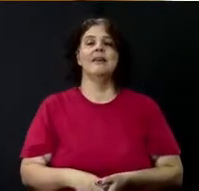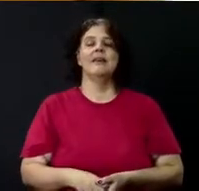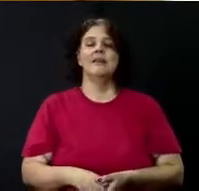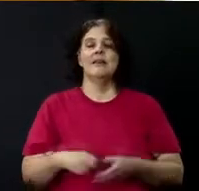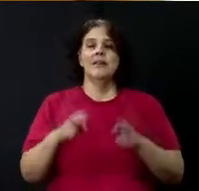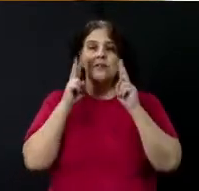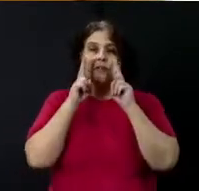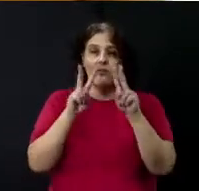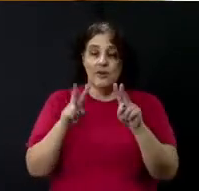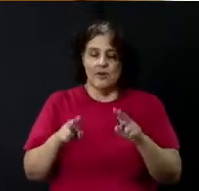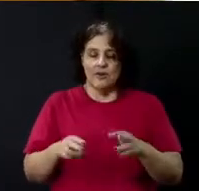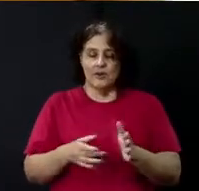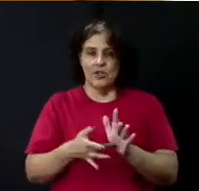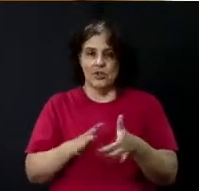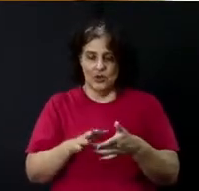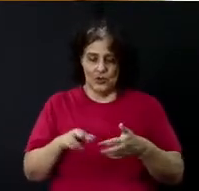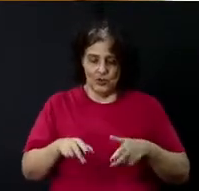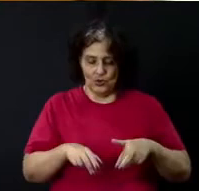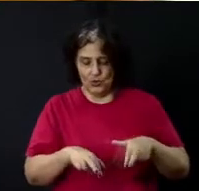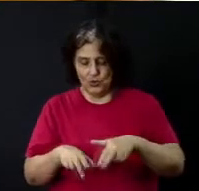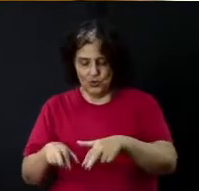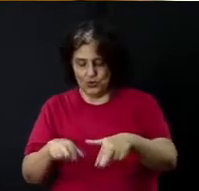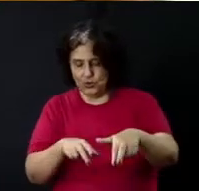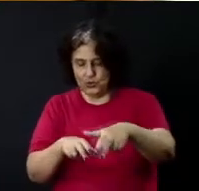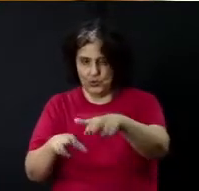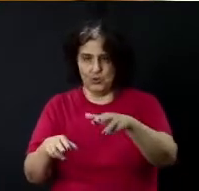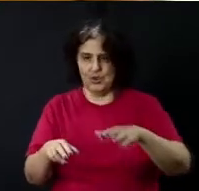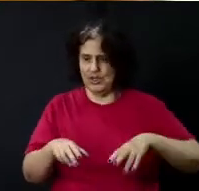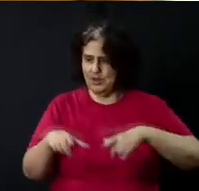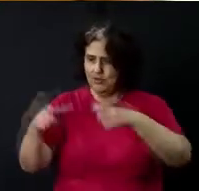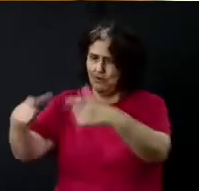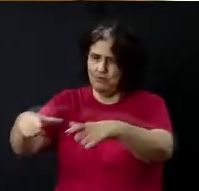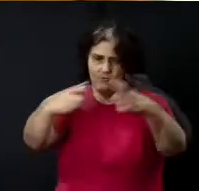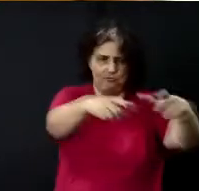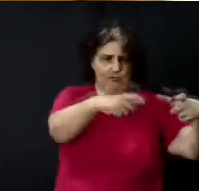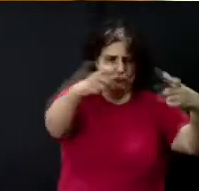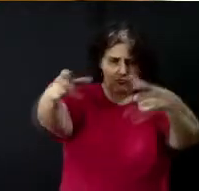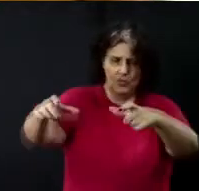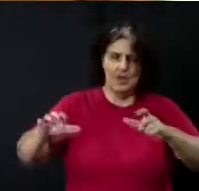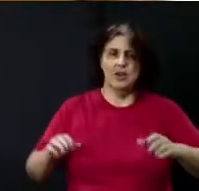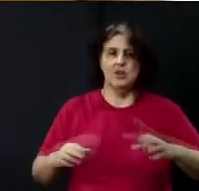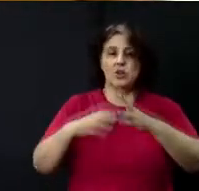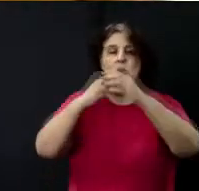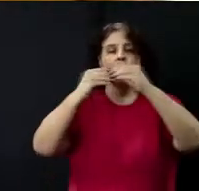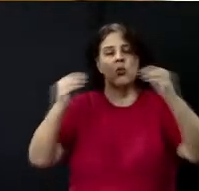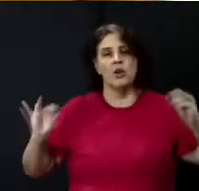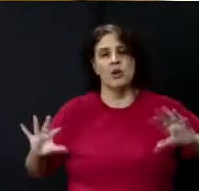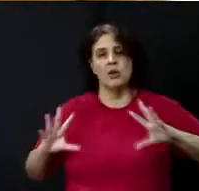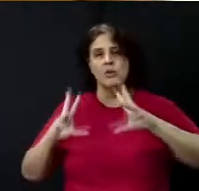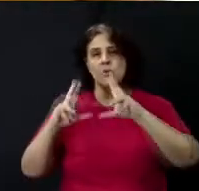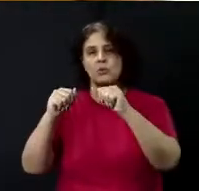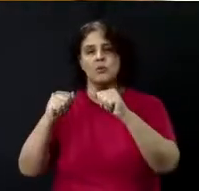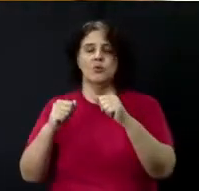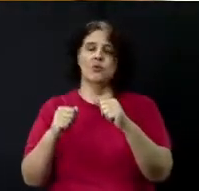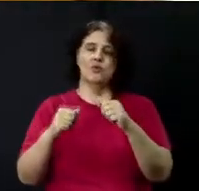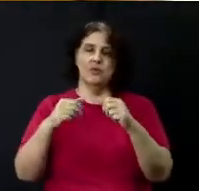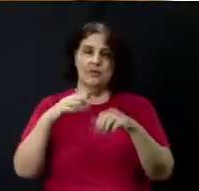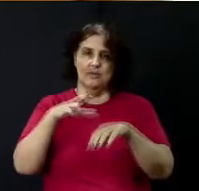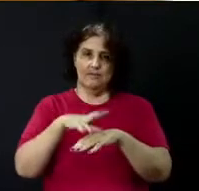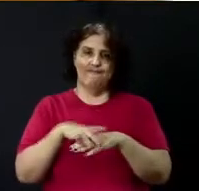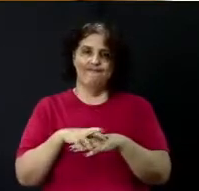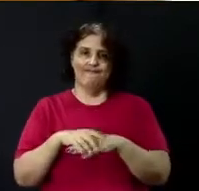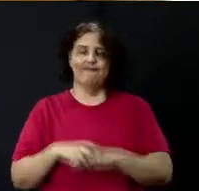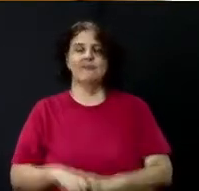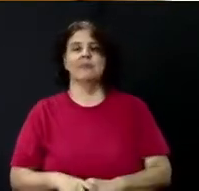as cidades, curando toda sorte de enfermidades que havia entre o povo. Ele é luz para os gentios. Em